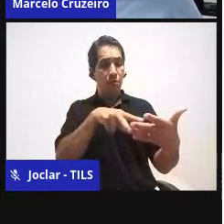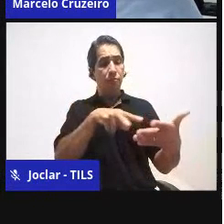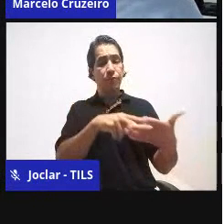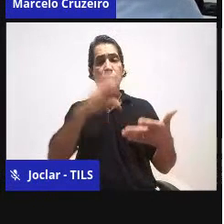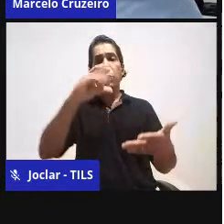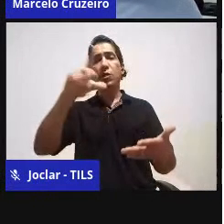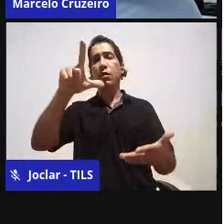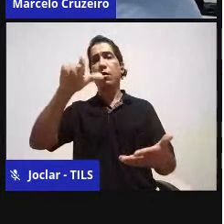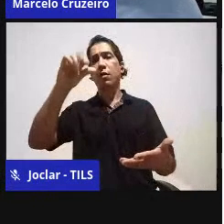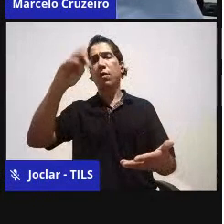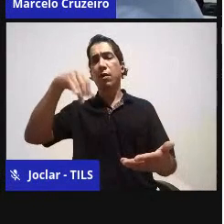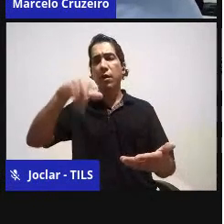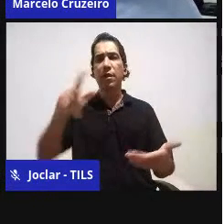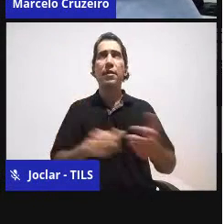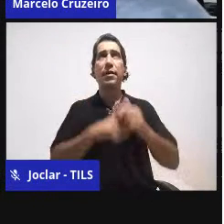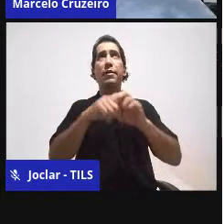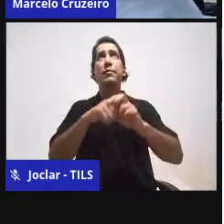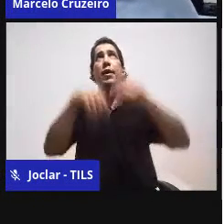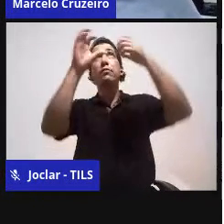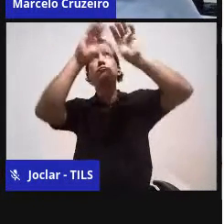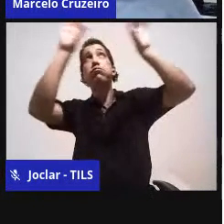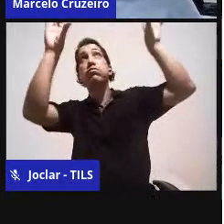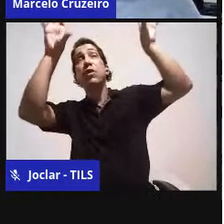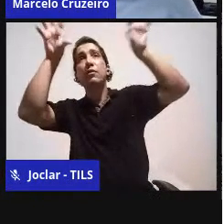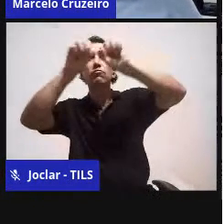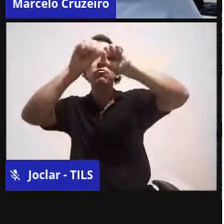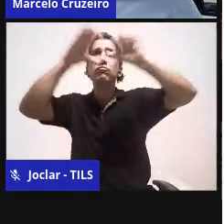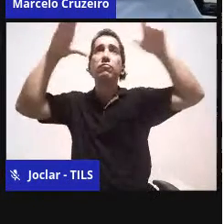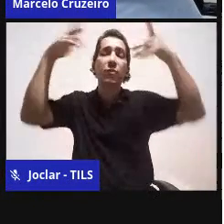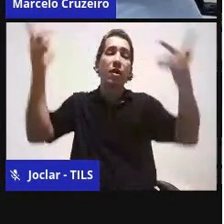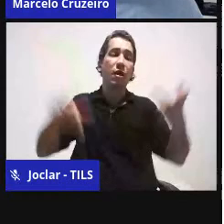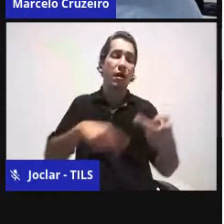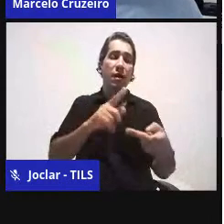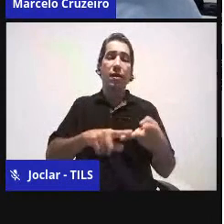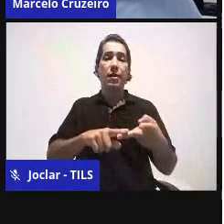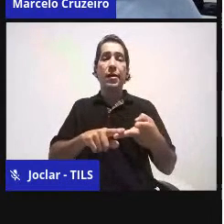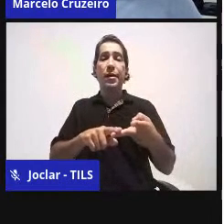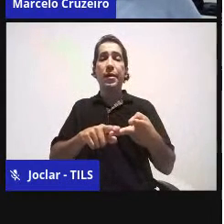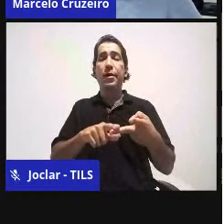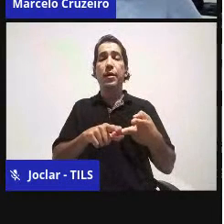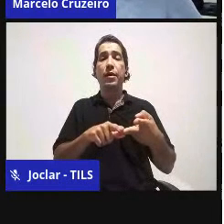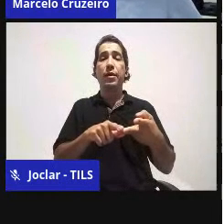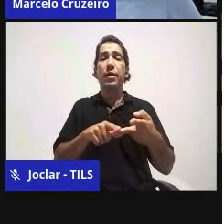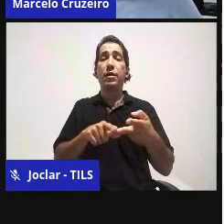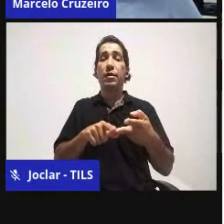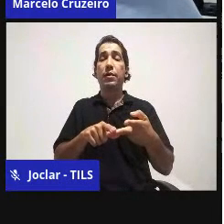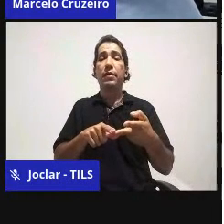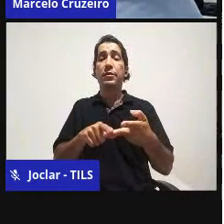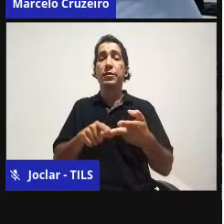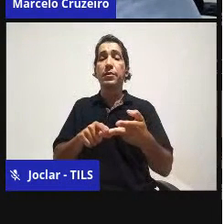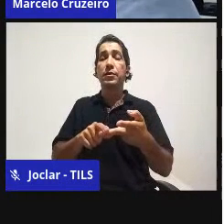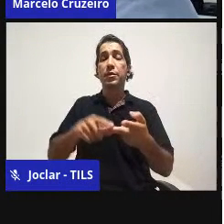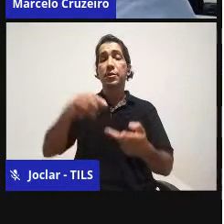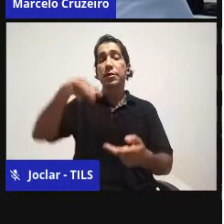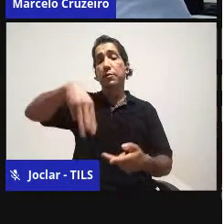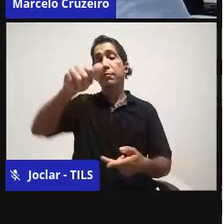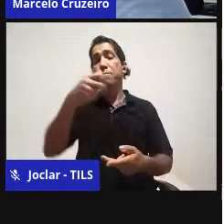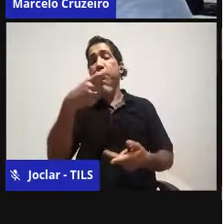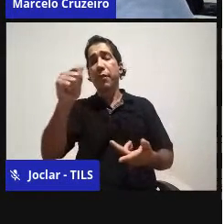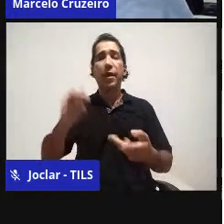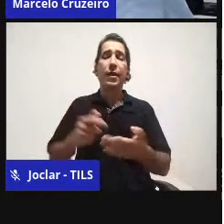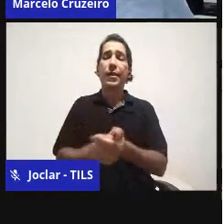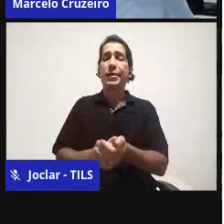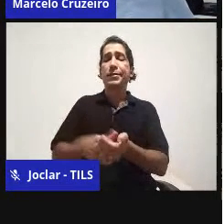você ver a distância que você tem que percorrer para chegar ao teu trabalho, ele vai te dar também o tempo que você leva para